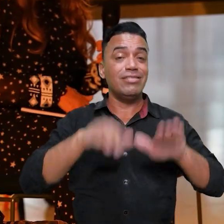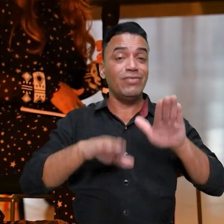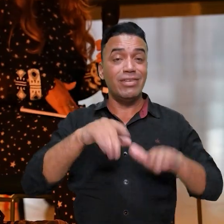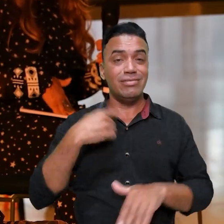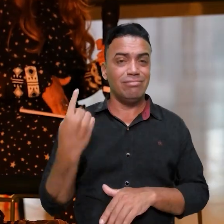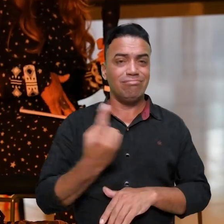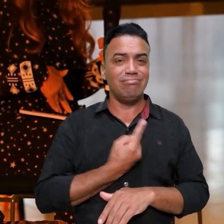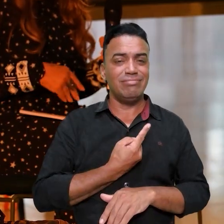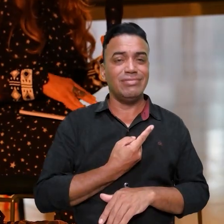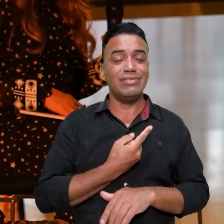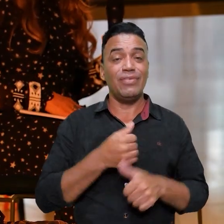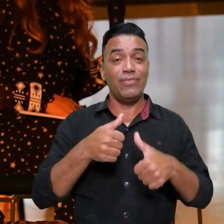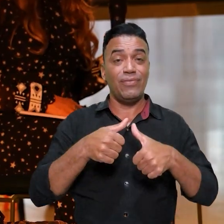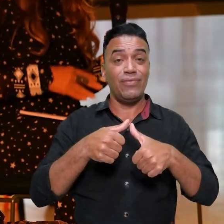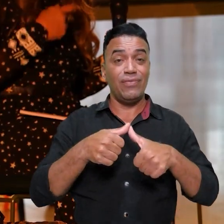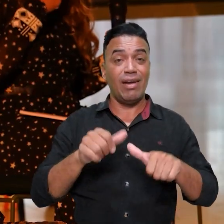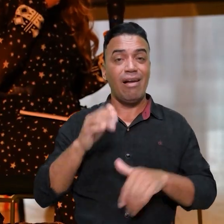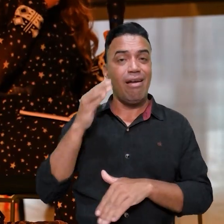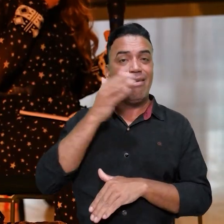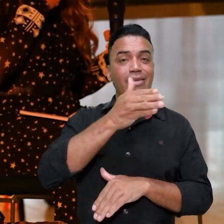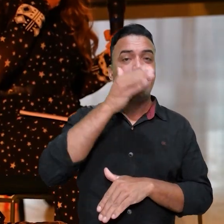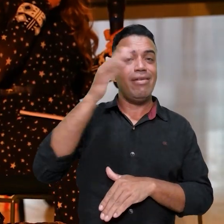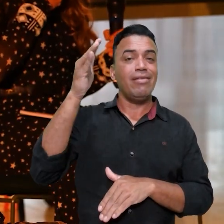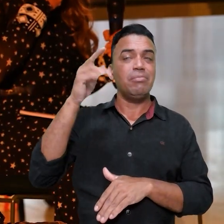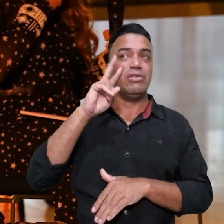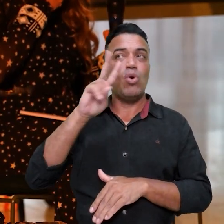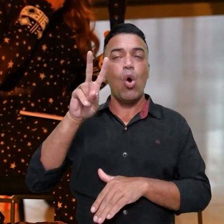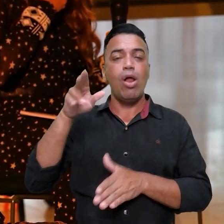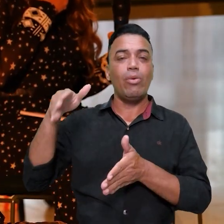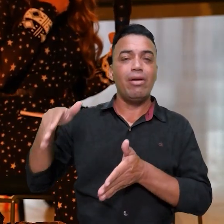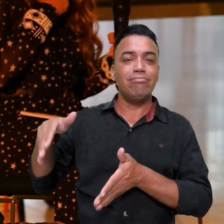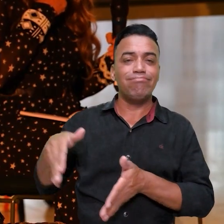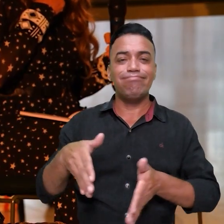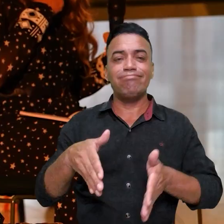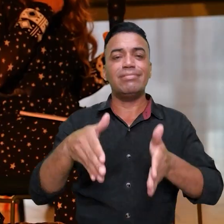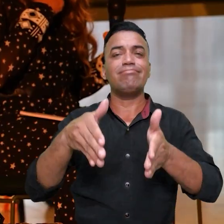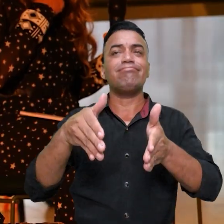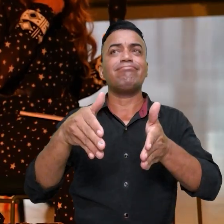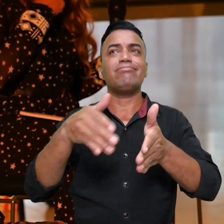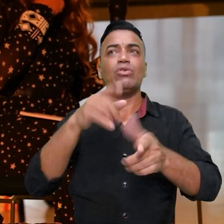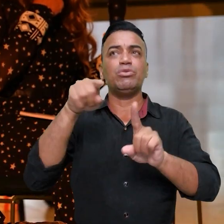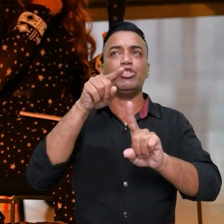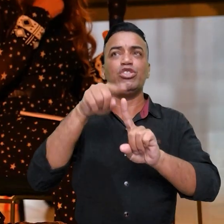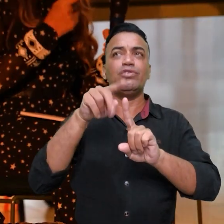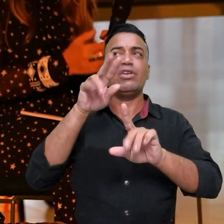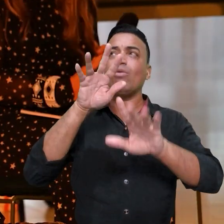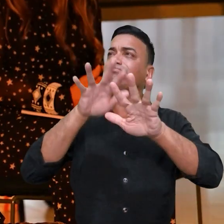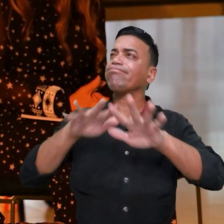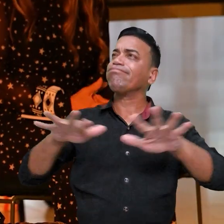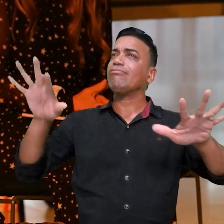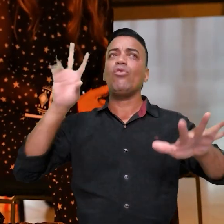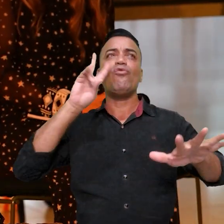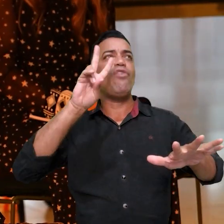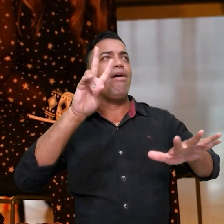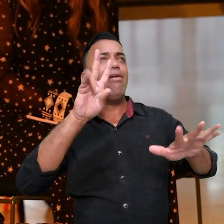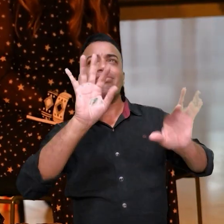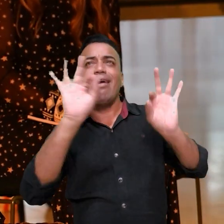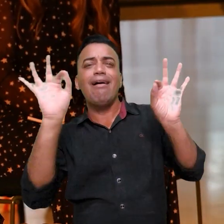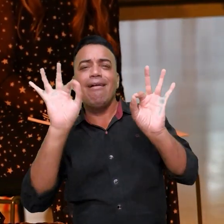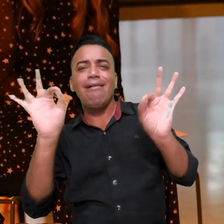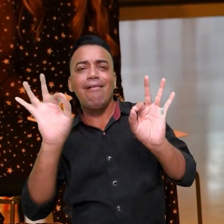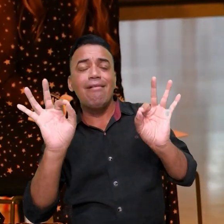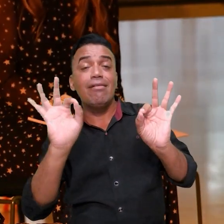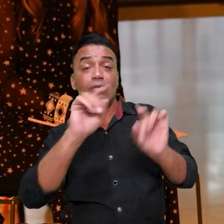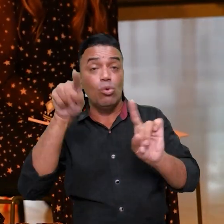vezes, fica indo sem olhar o caminho, fica indo sem ver a paisagem, e fica indo por